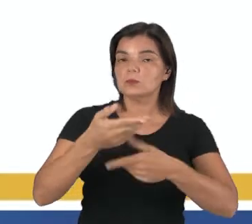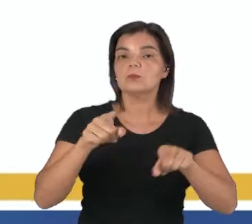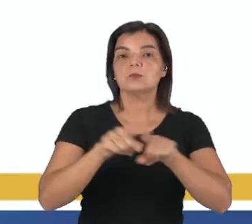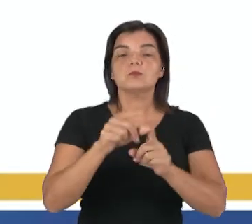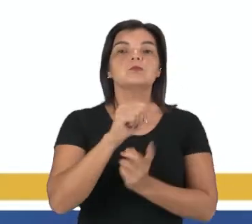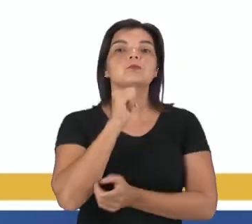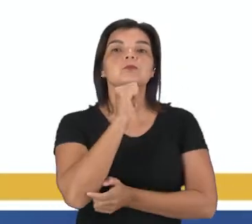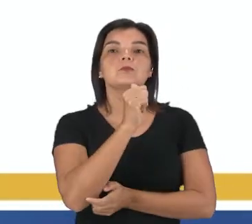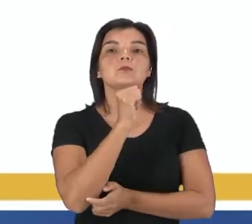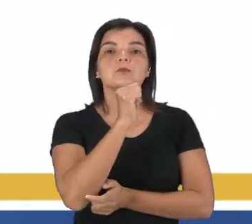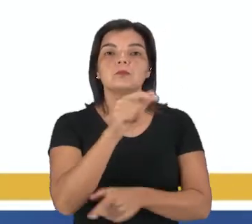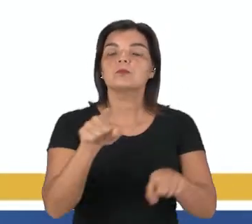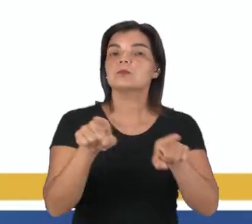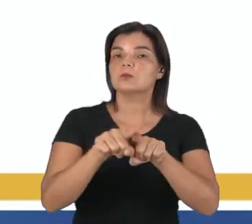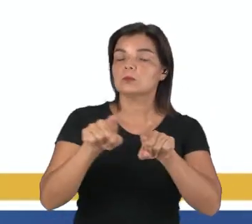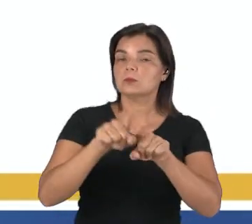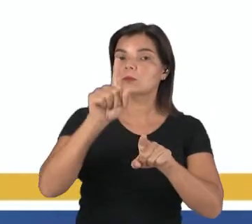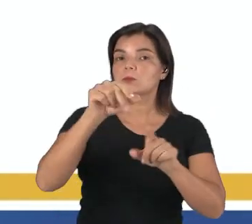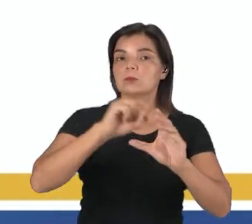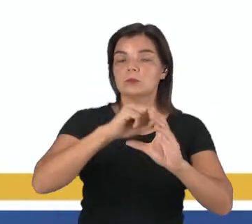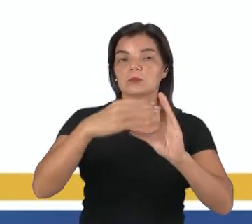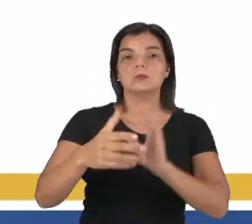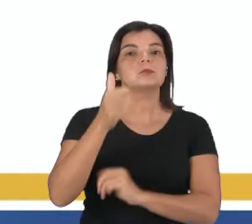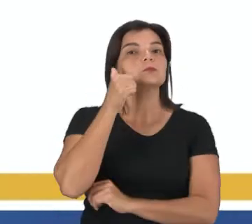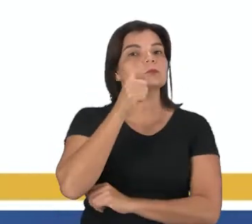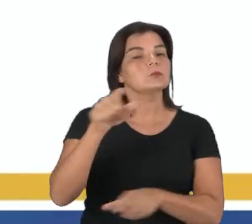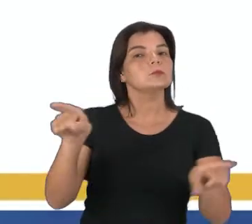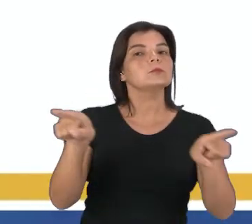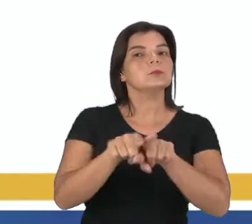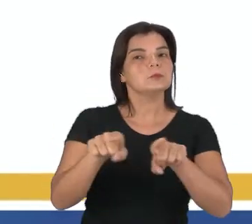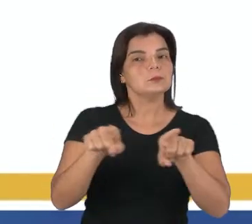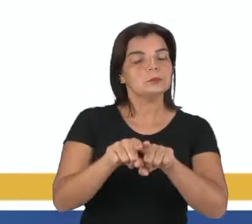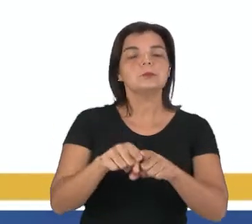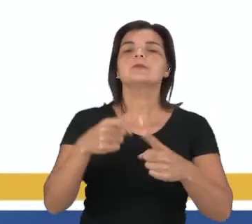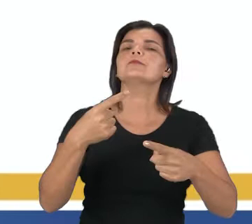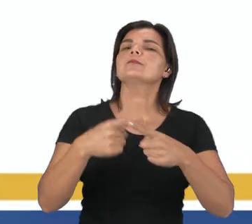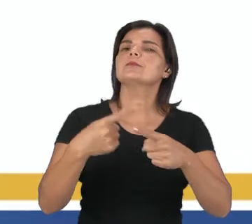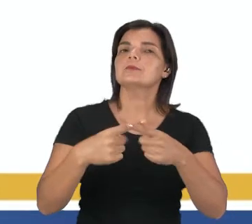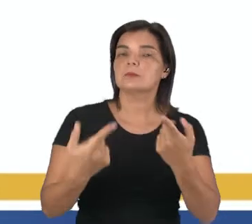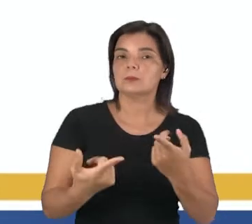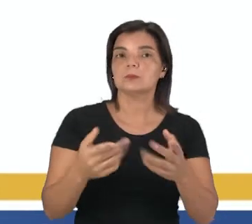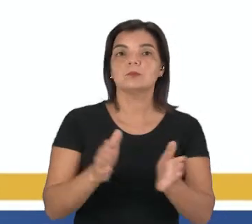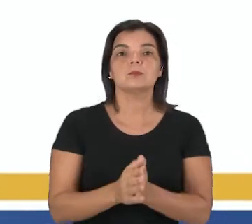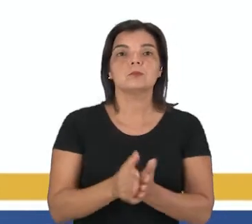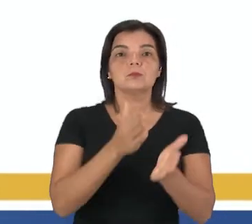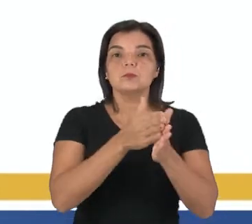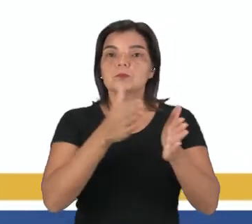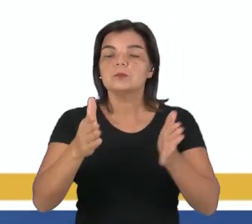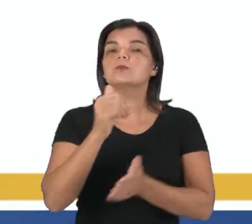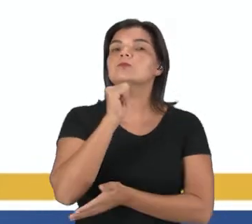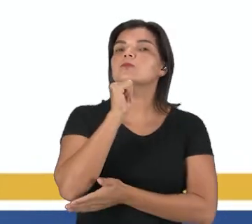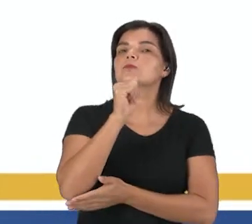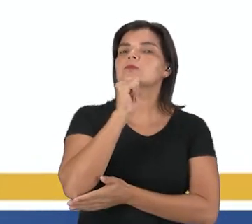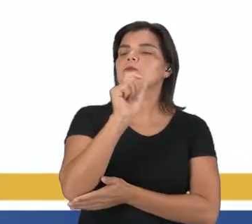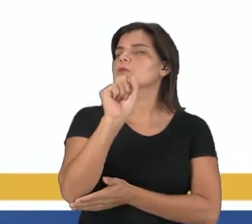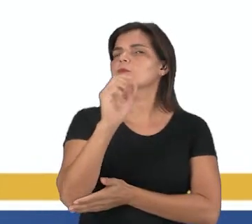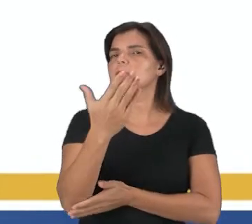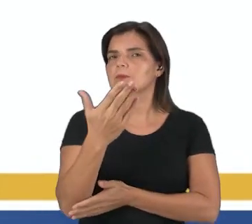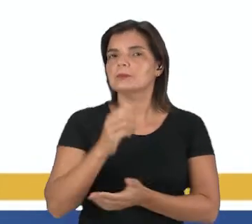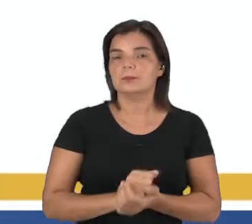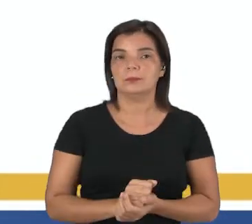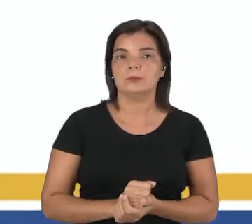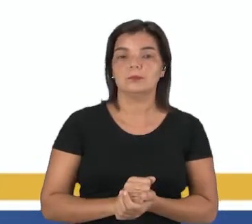período menstrual, que é característico das mulheres também. Por quê? Quando a gente fala do período menstrual, o que está